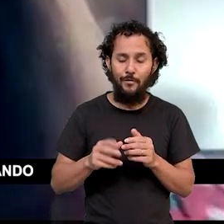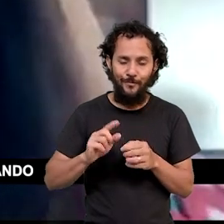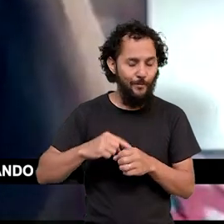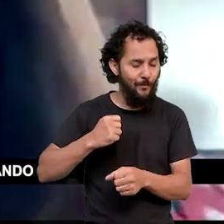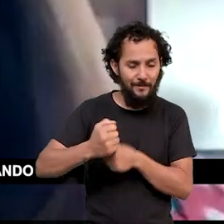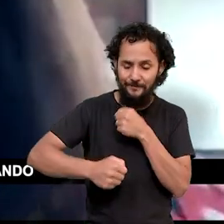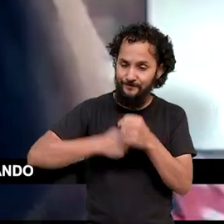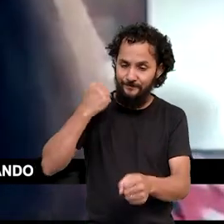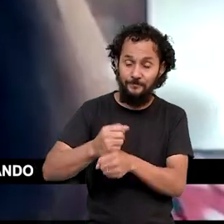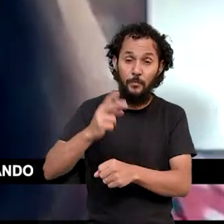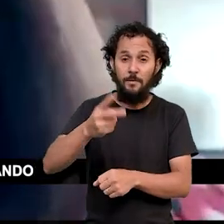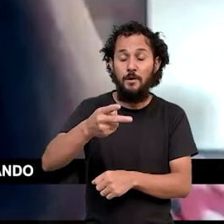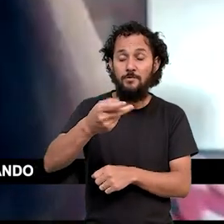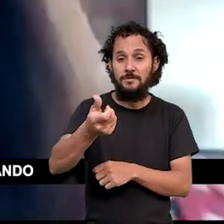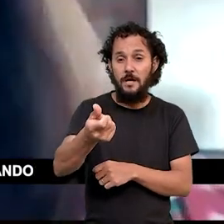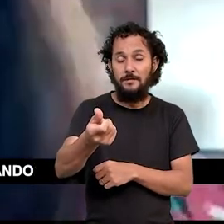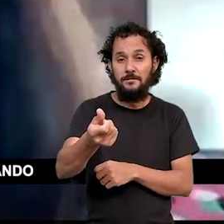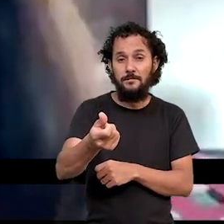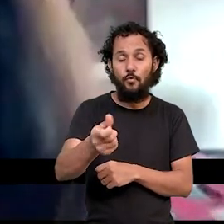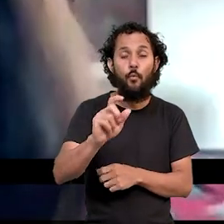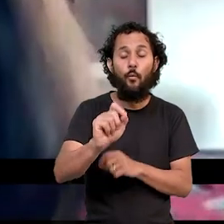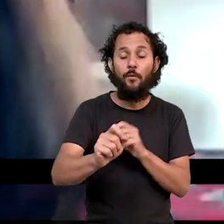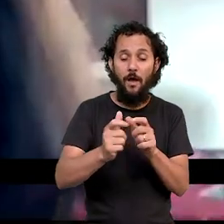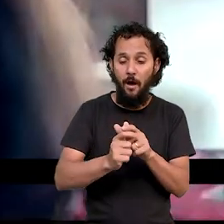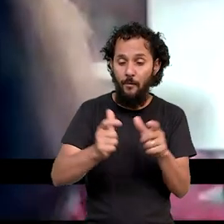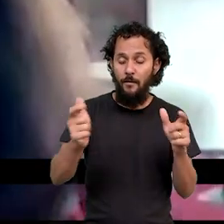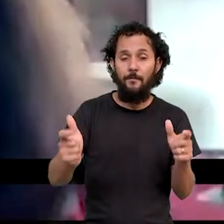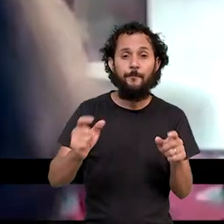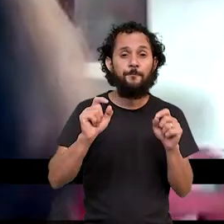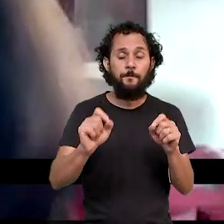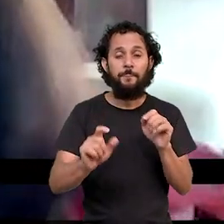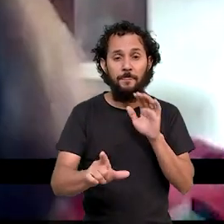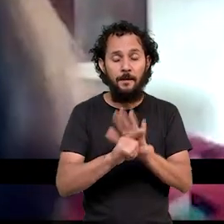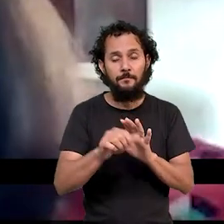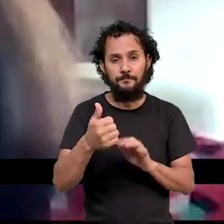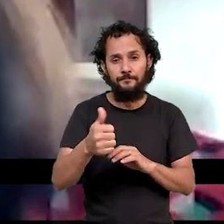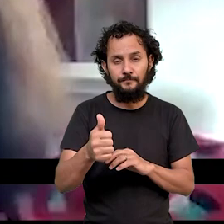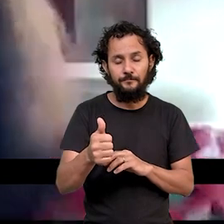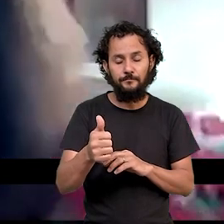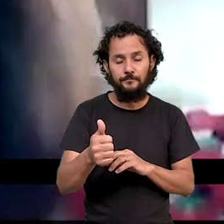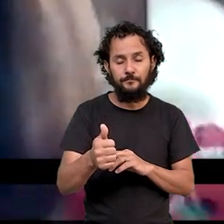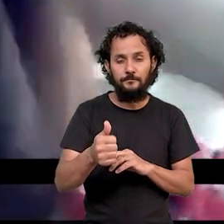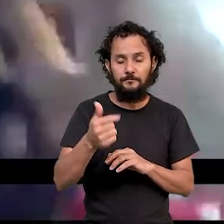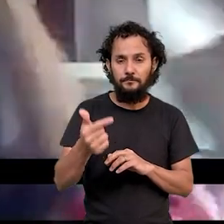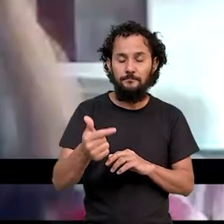no ano seguinte, em 2006, quando amplia-se com a Lei